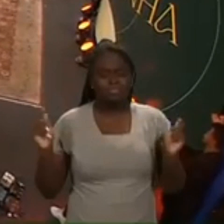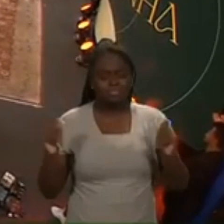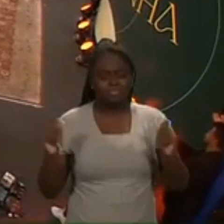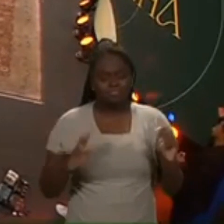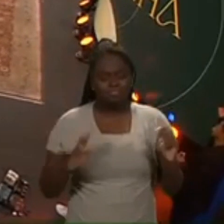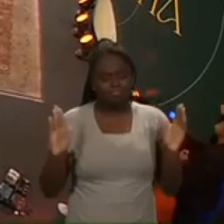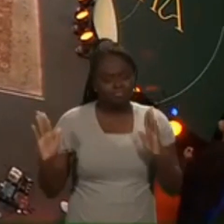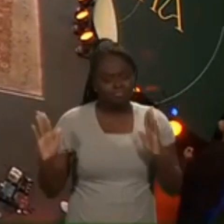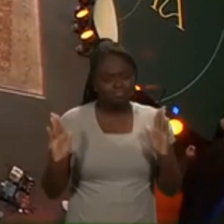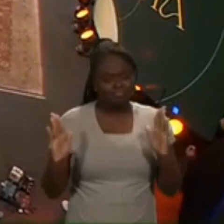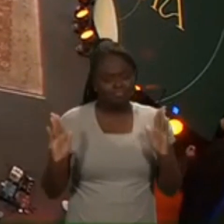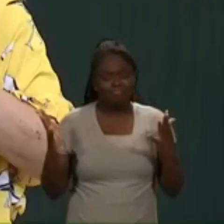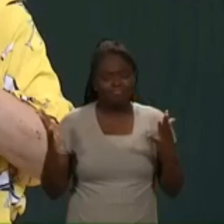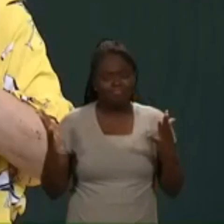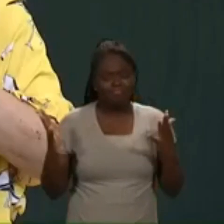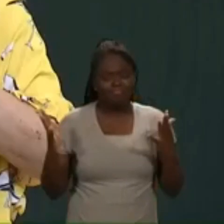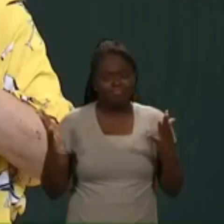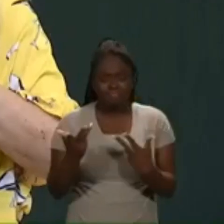tão maravilhoso.